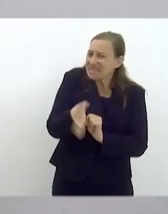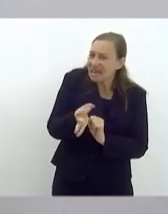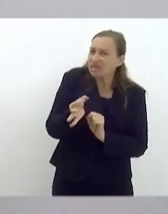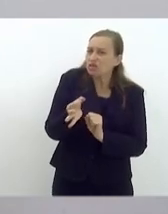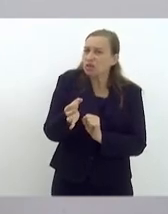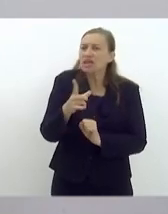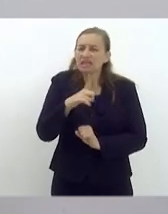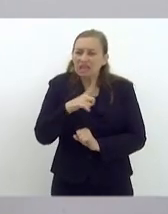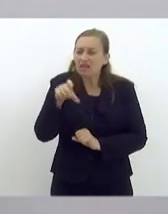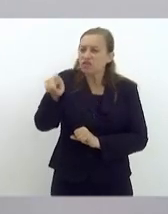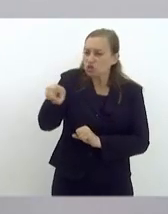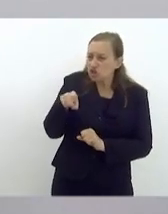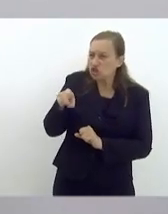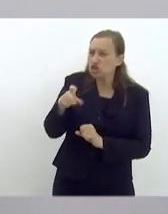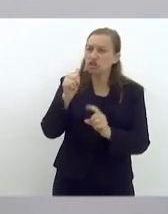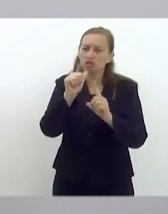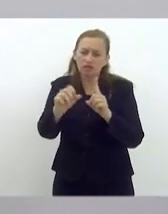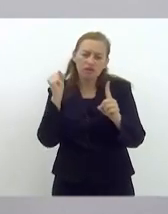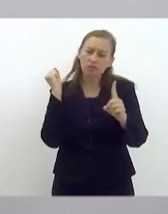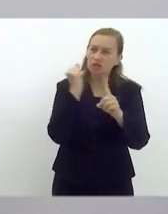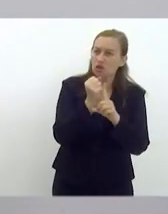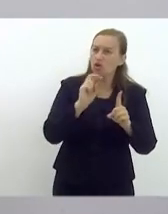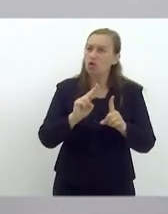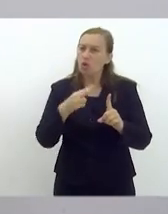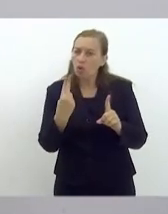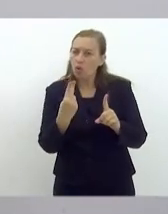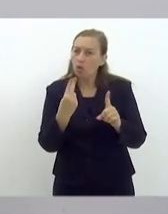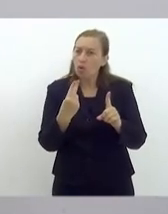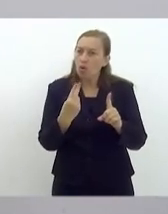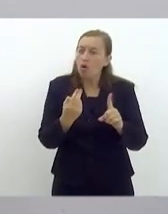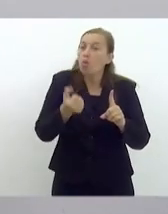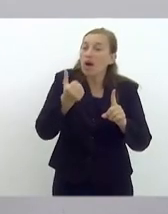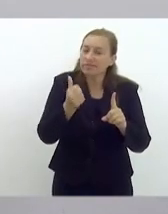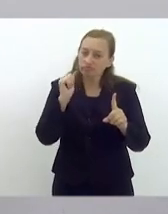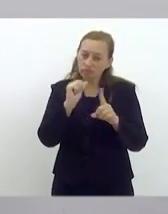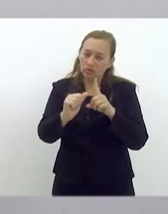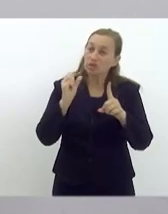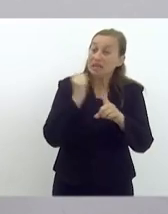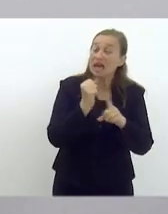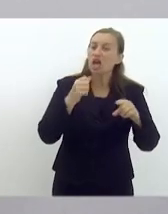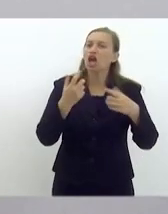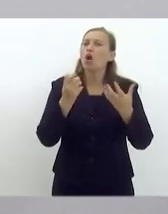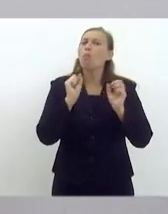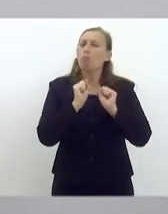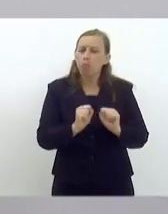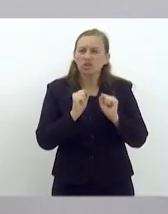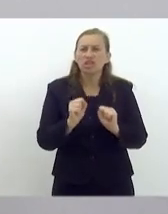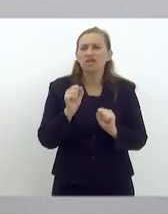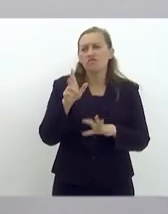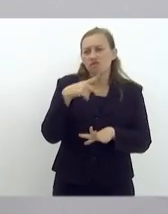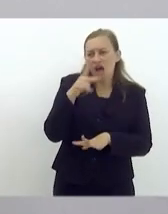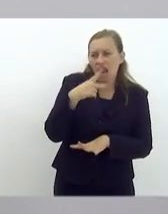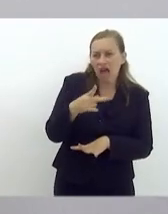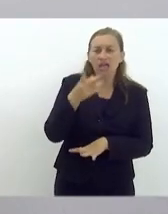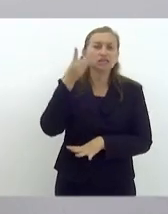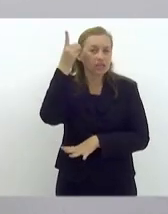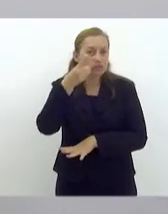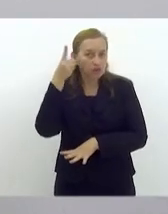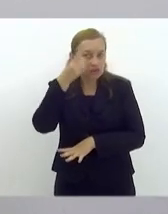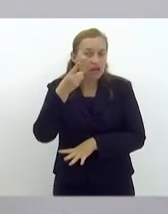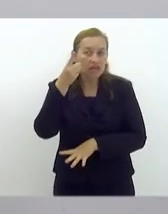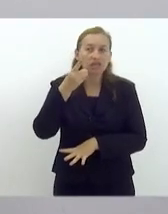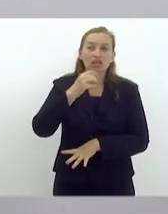teve um número X de feminicídios ou de tentativas de feminicídio e eu poderia dizer deputada